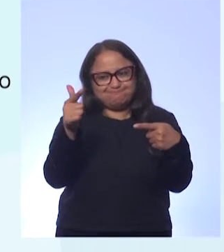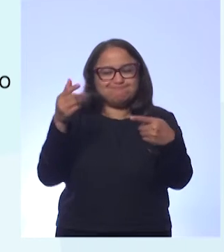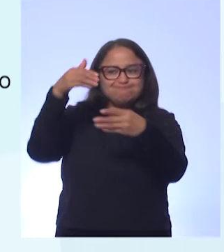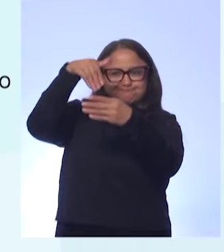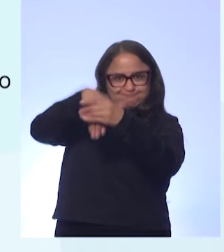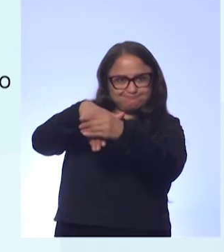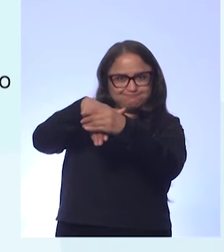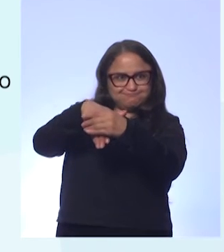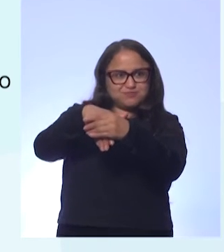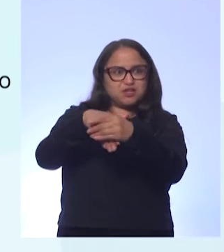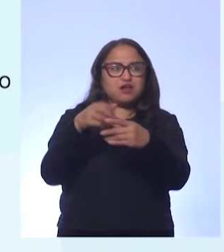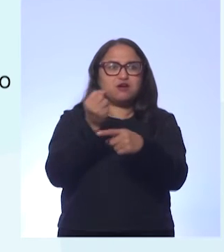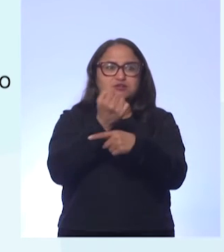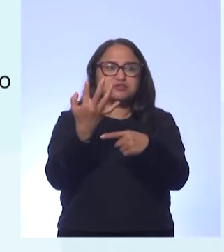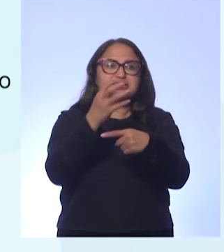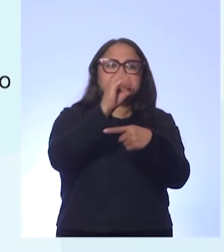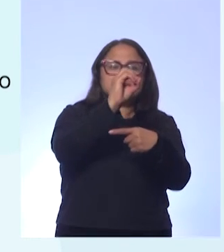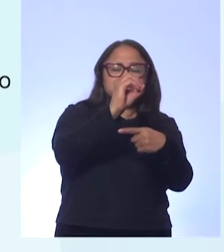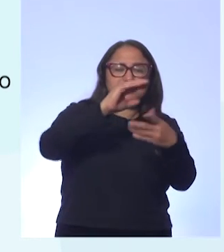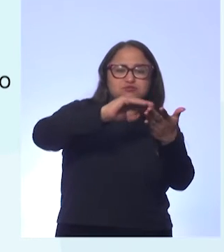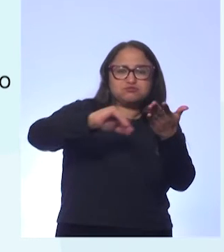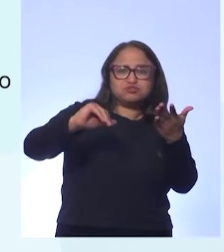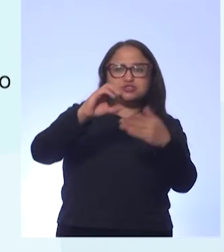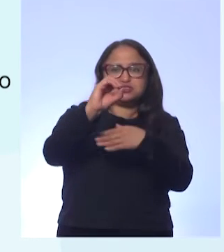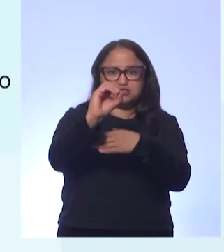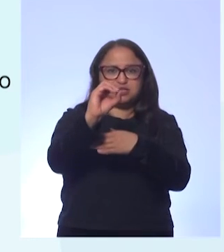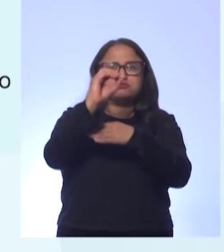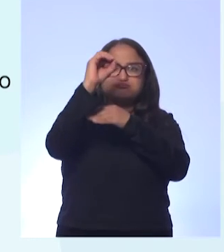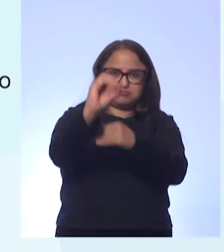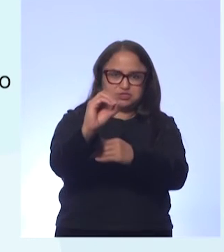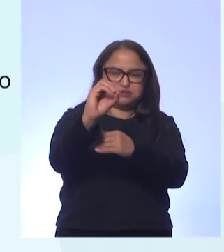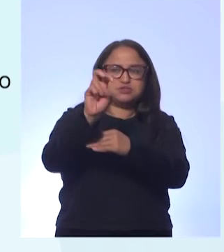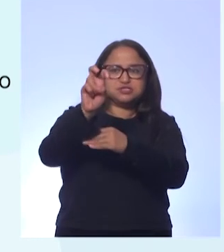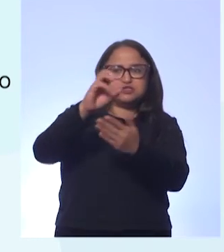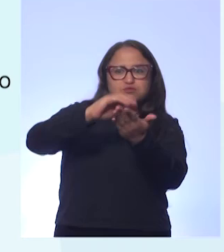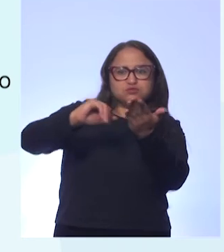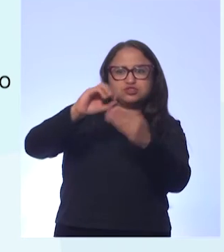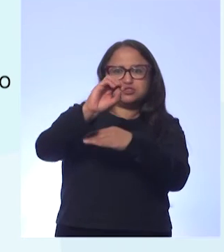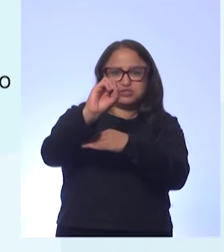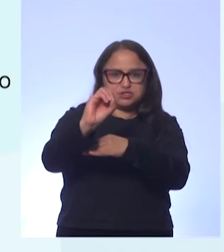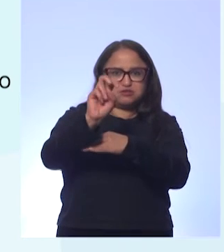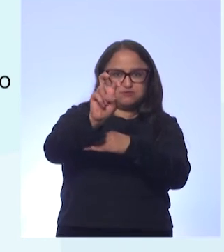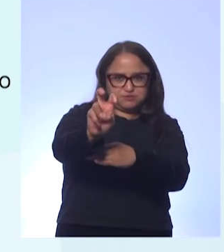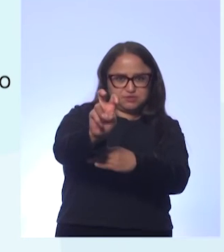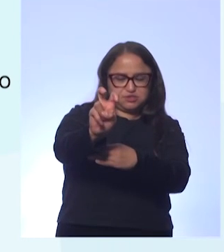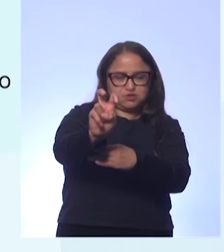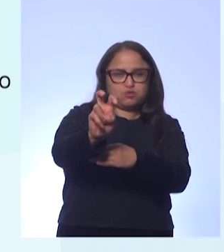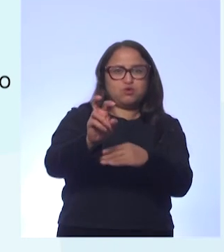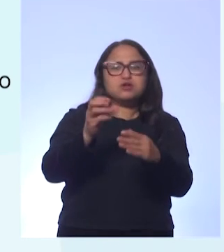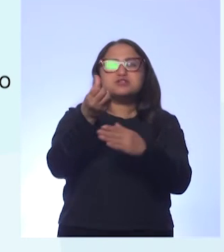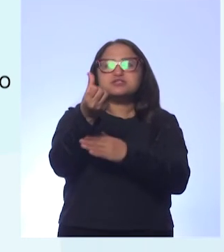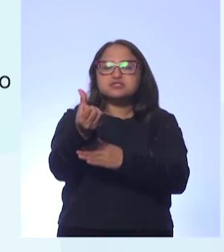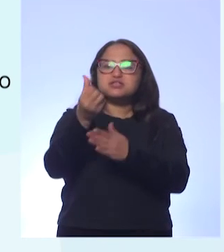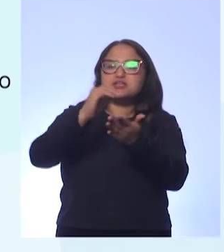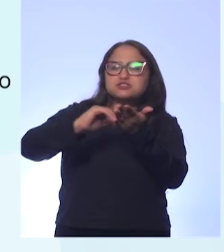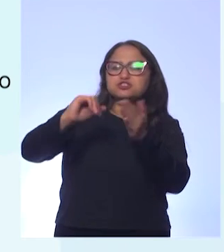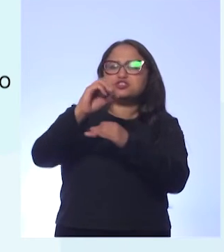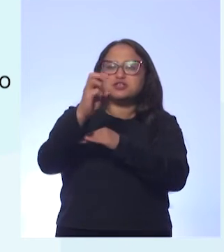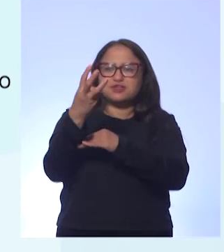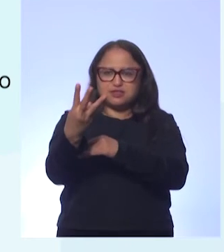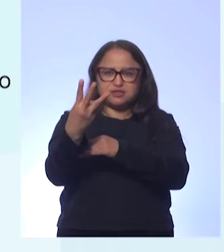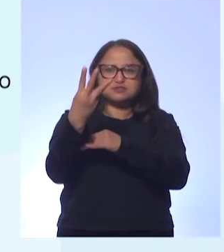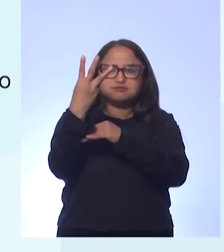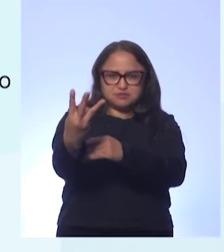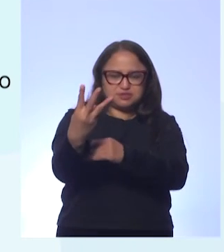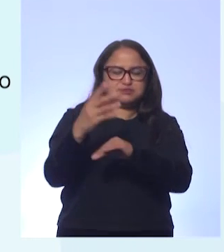aqui a continha. 0 tira 0 fica 0, 5 tira 0 fica 5 e 6 tira 3, 3.